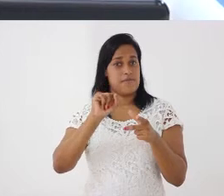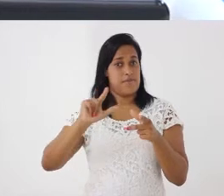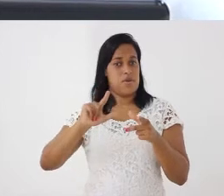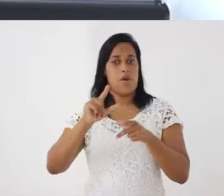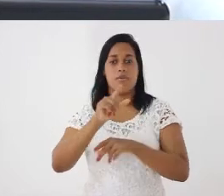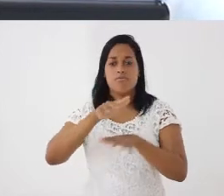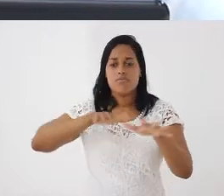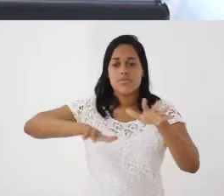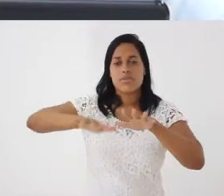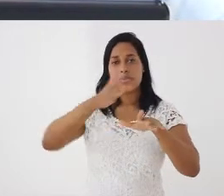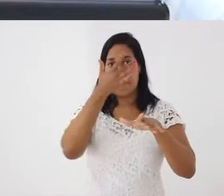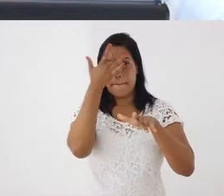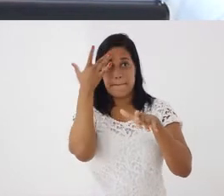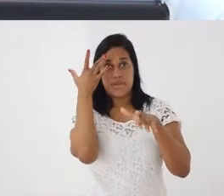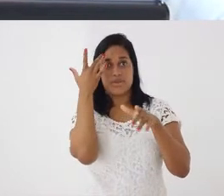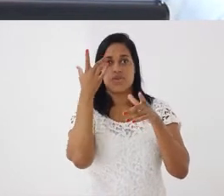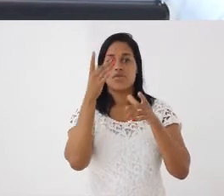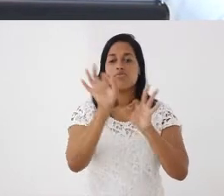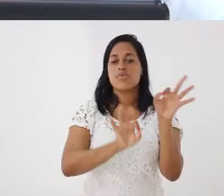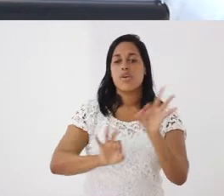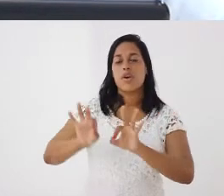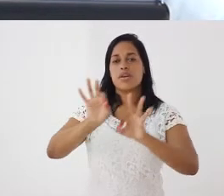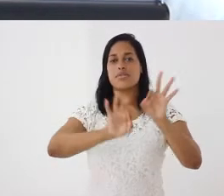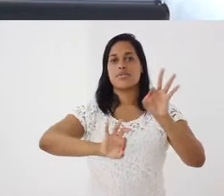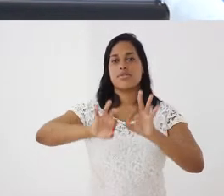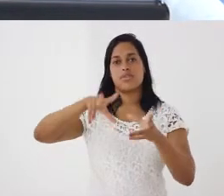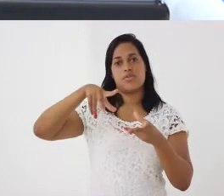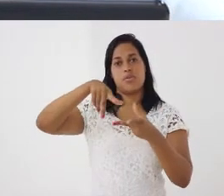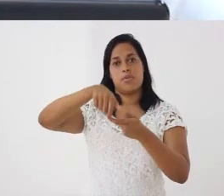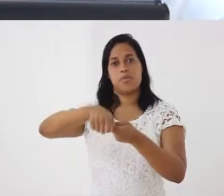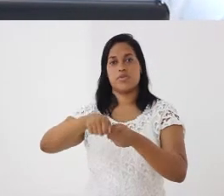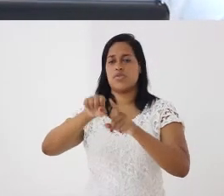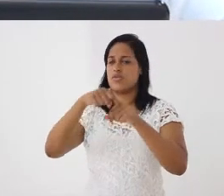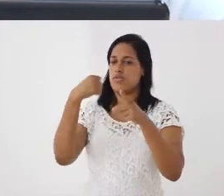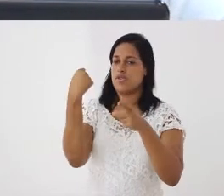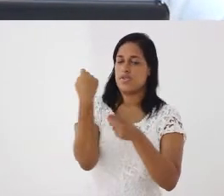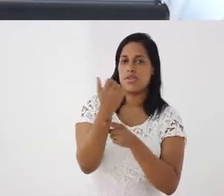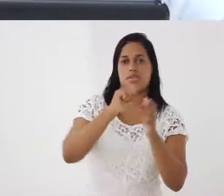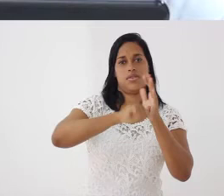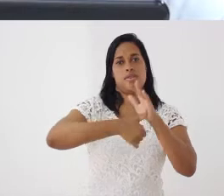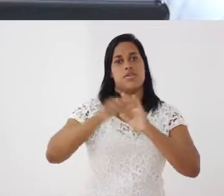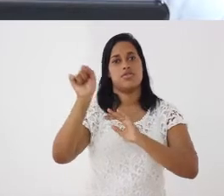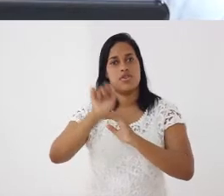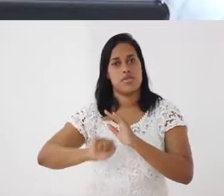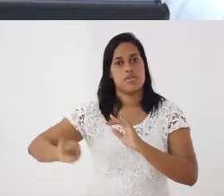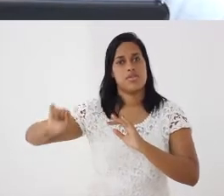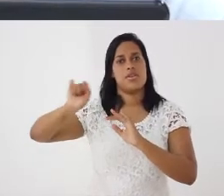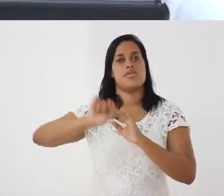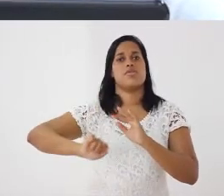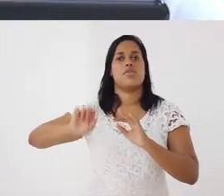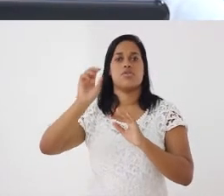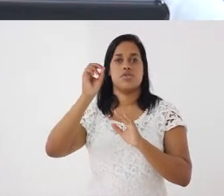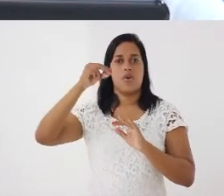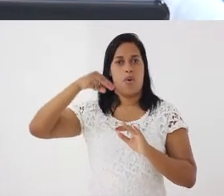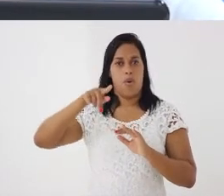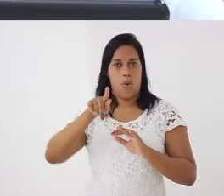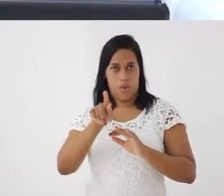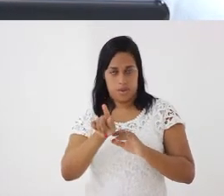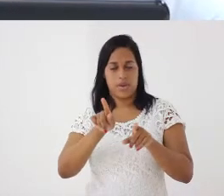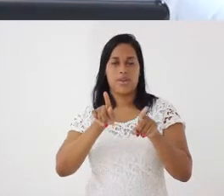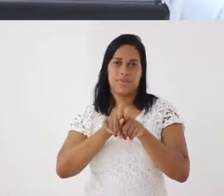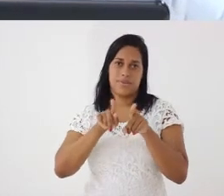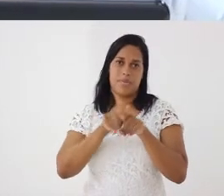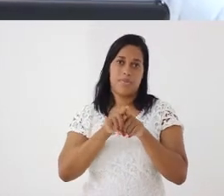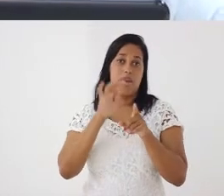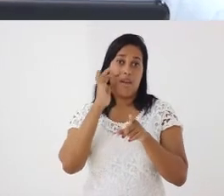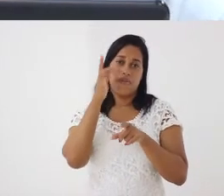por milhões de pessoas organizadas de todo o mundo, reunidas em associações e organizações não governamentais, o